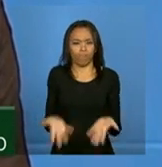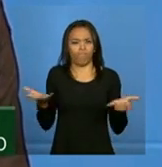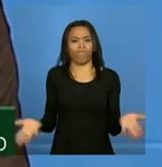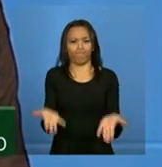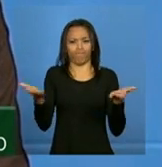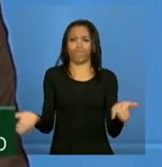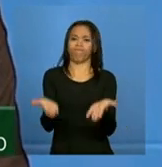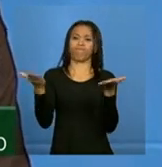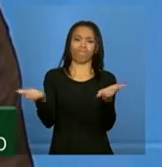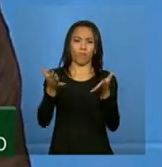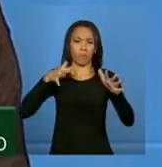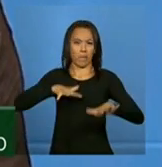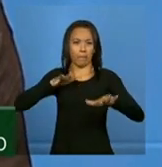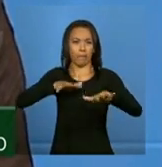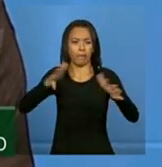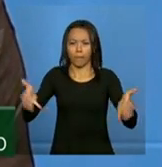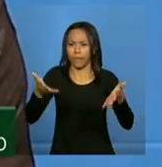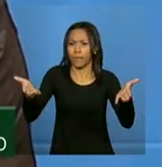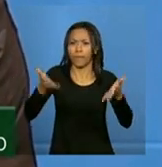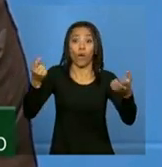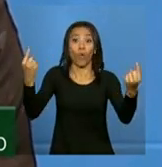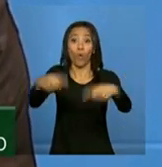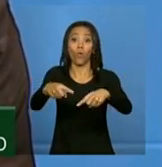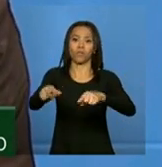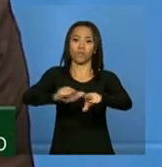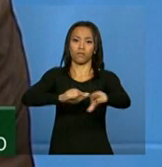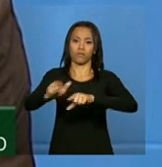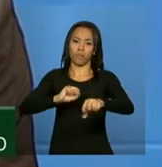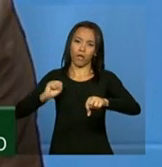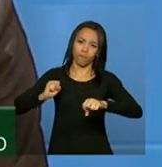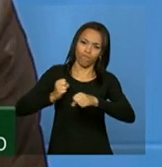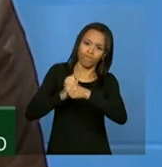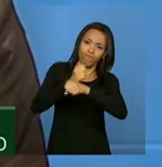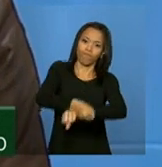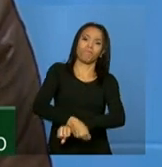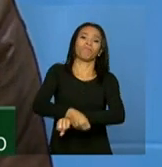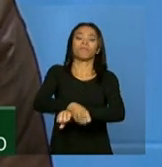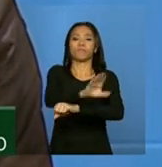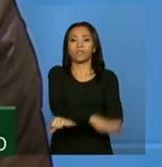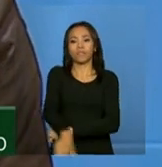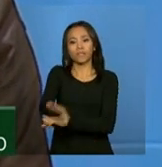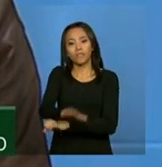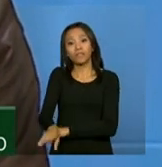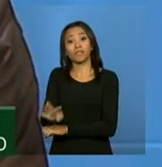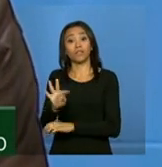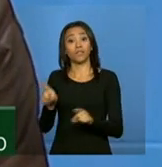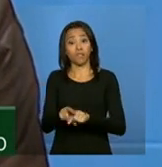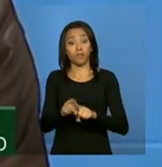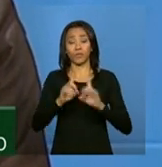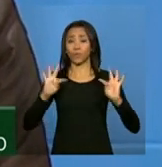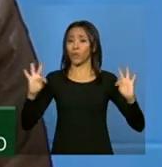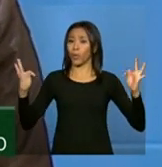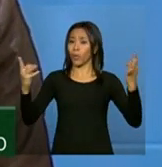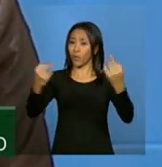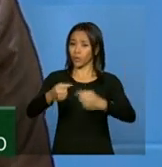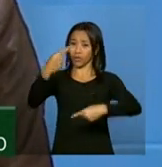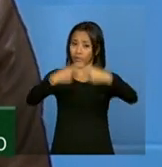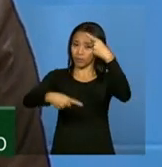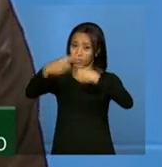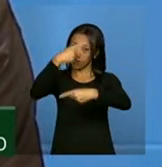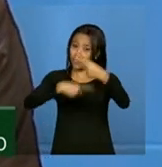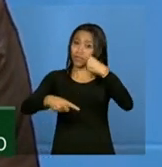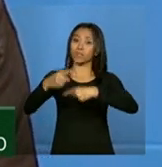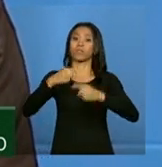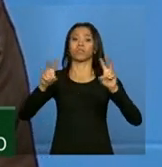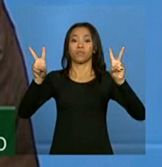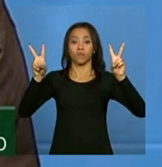revitalização do movimento contra o trabalho infantil e também todas as políticas internacionais correlatas a esse